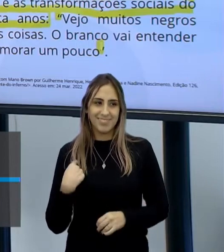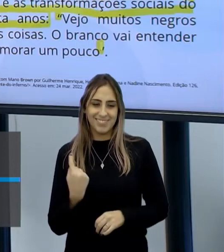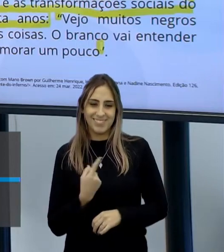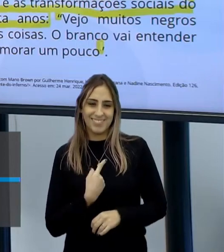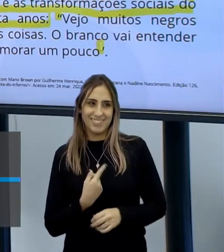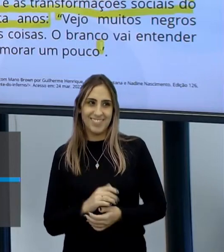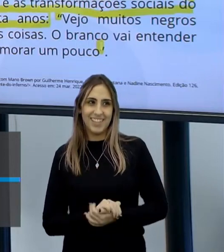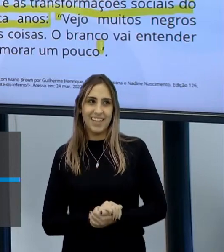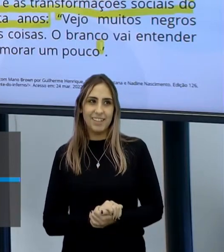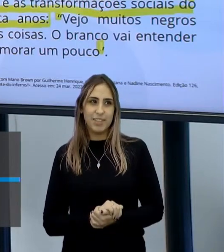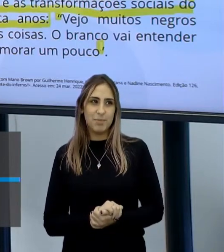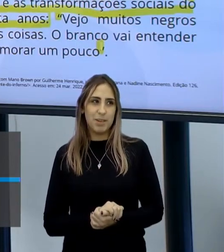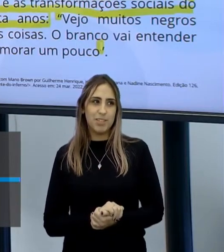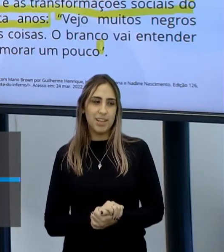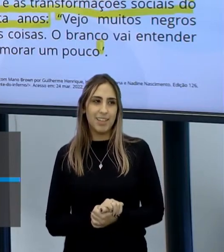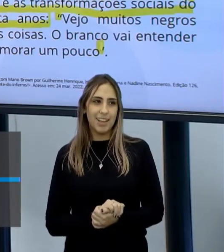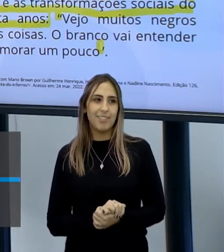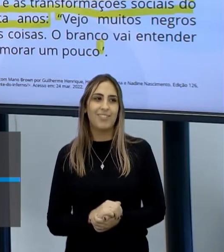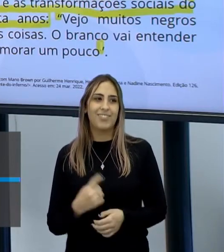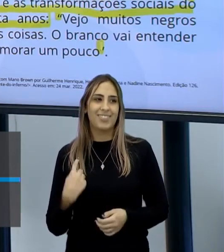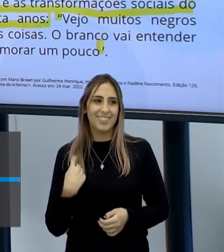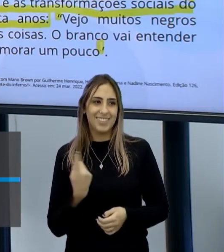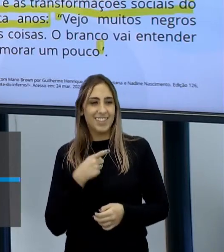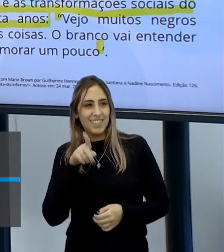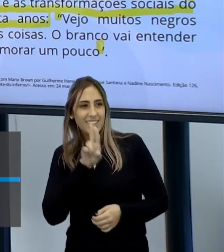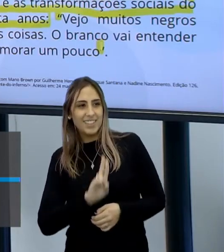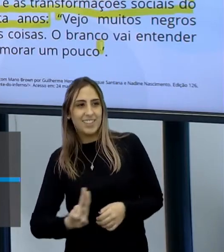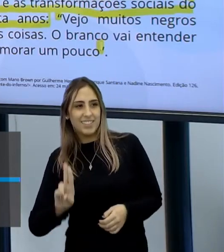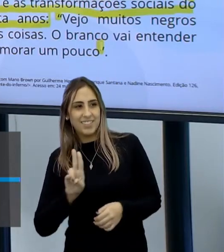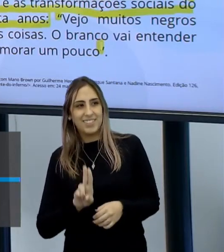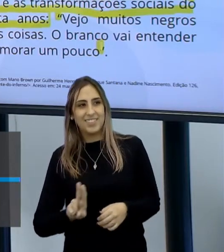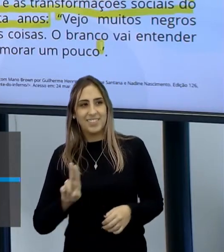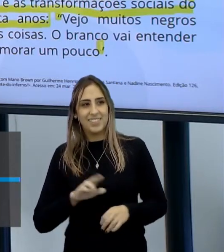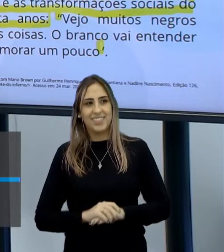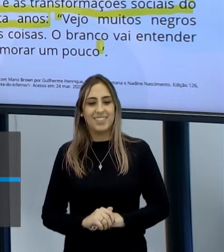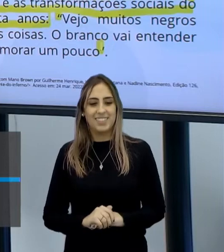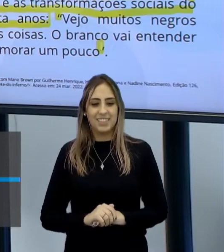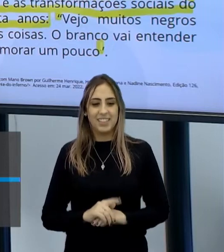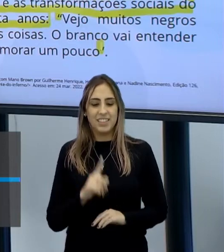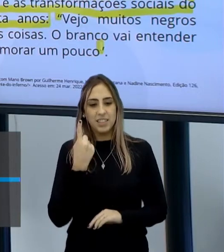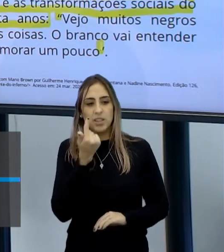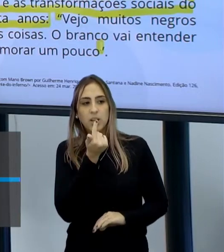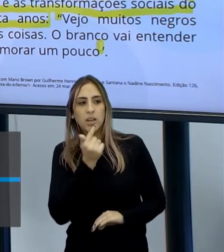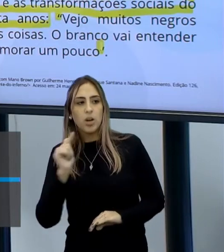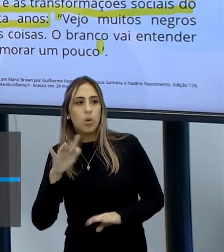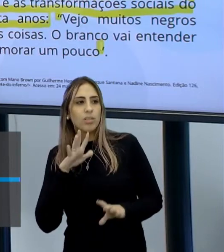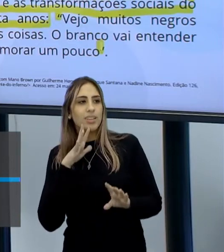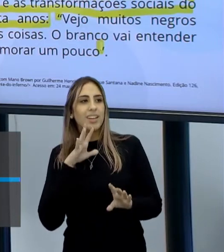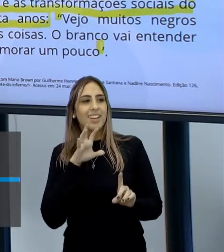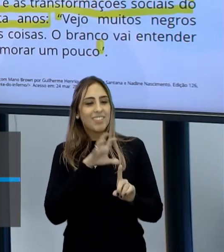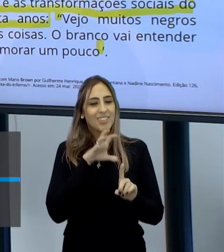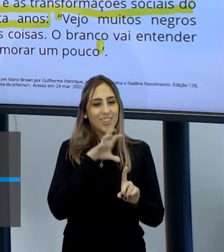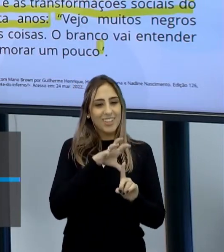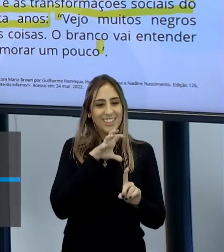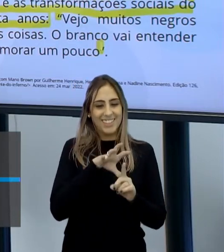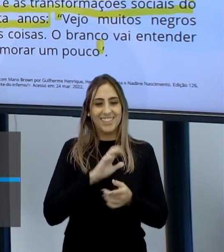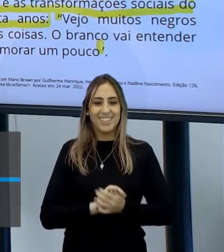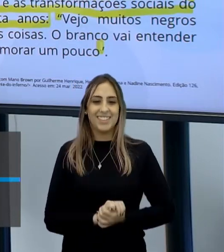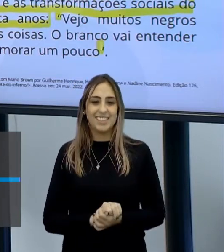menino que está ao lado dele, para o Costela, que ele utiliza, hoje ele tem uma outra influência cultural, as